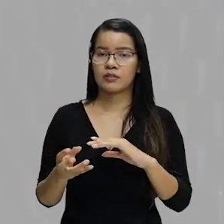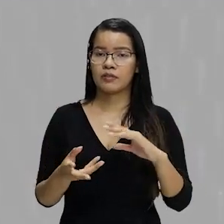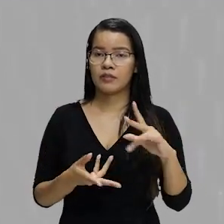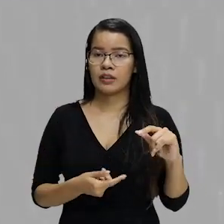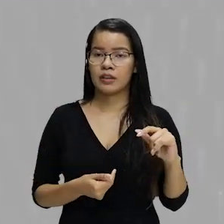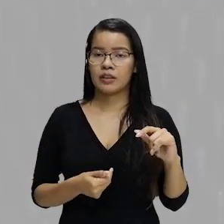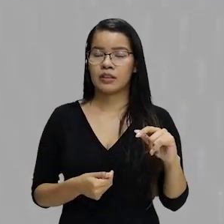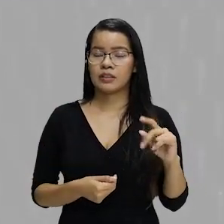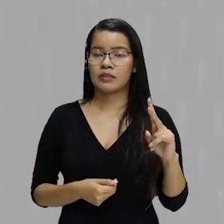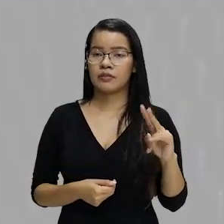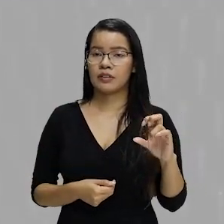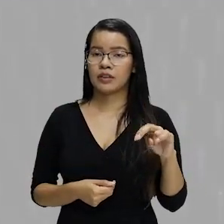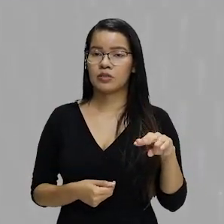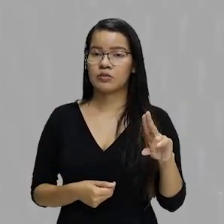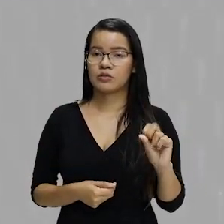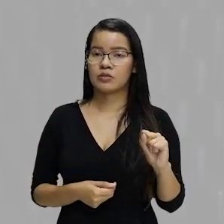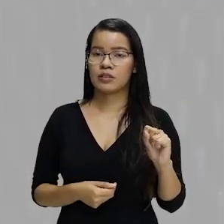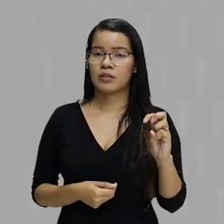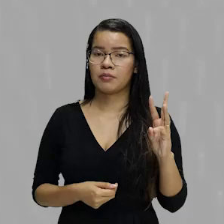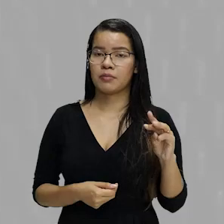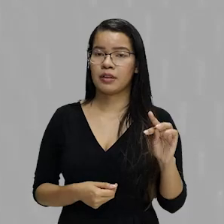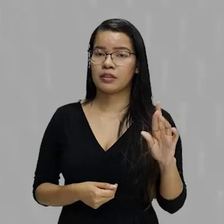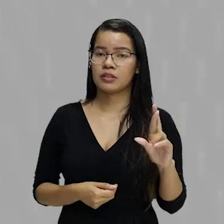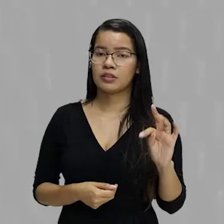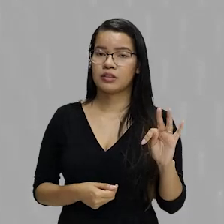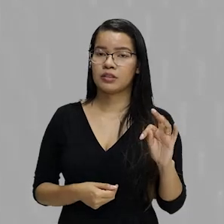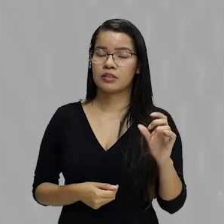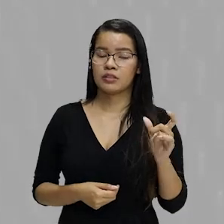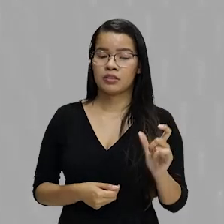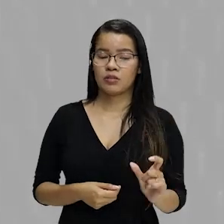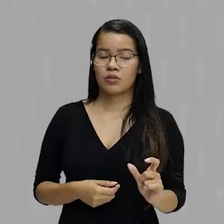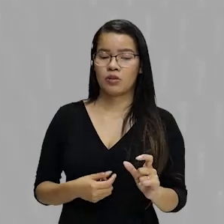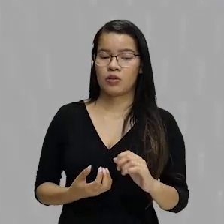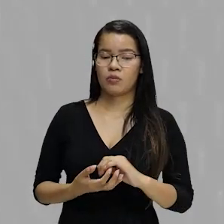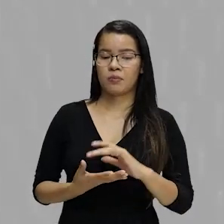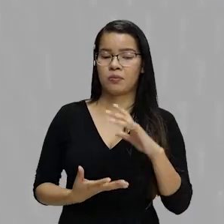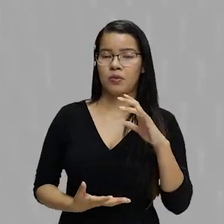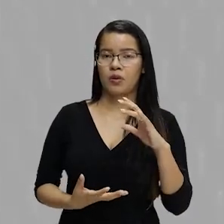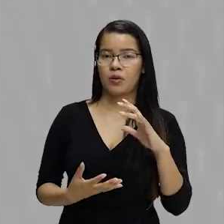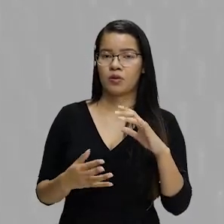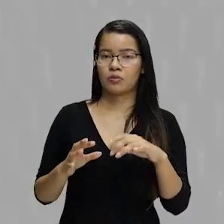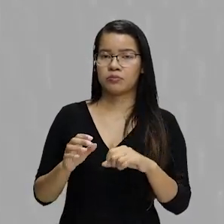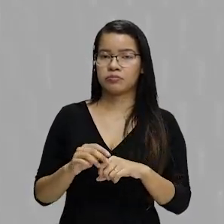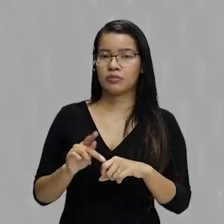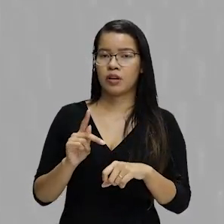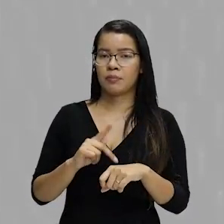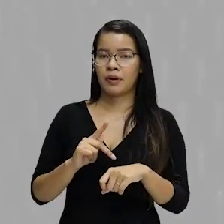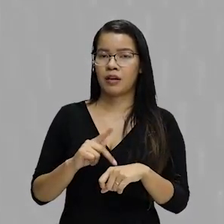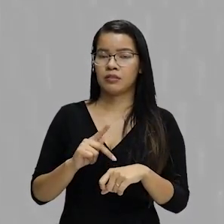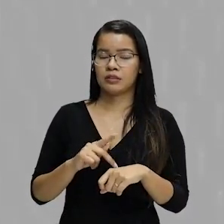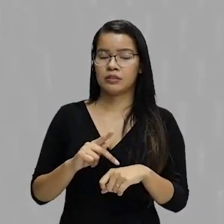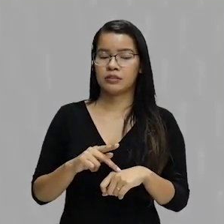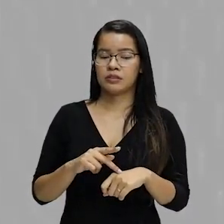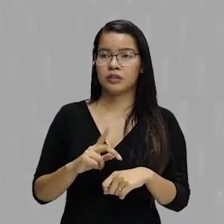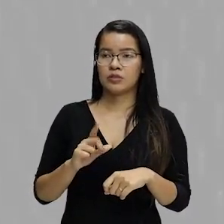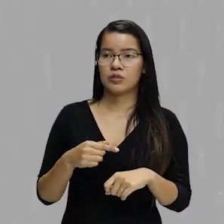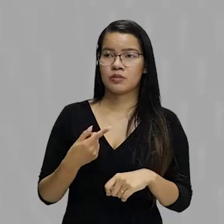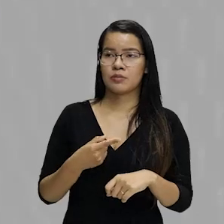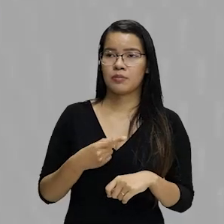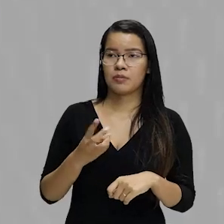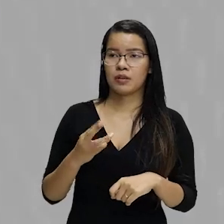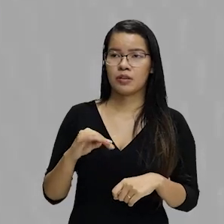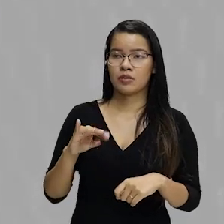planetas rochosos, certo? E os maiores, né, existe um cinturão ali de